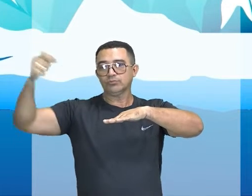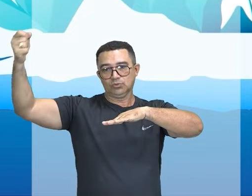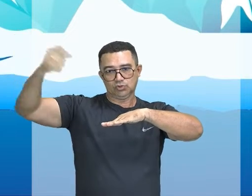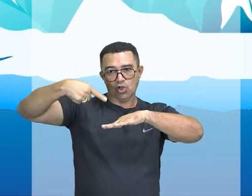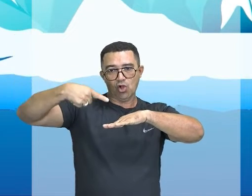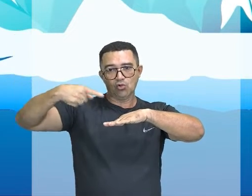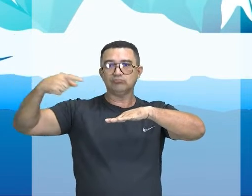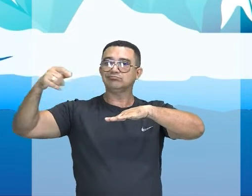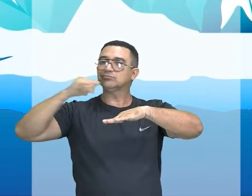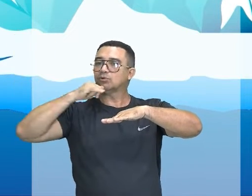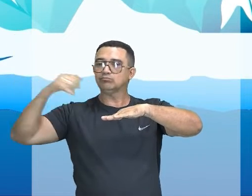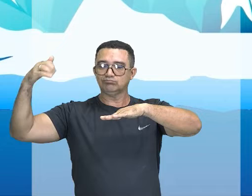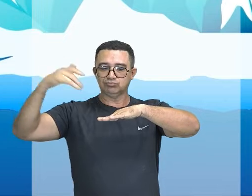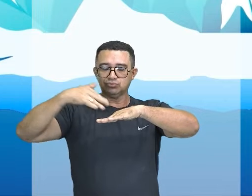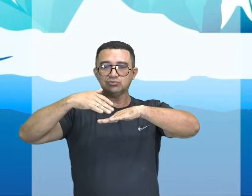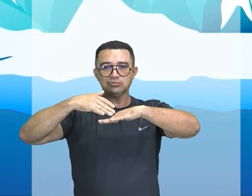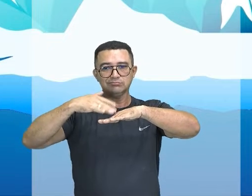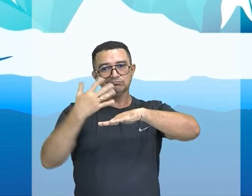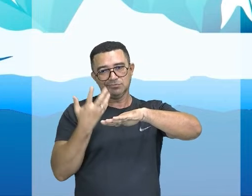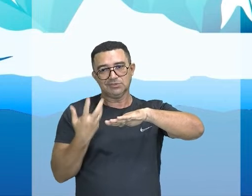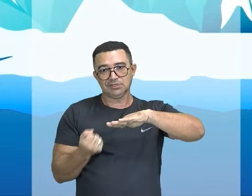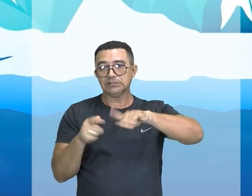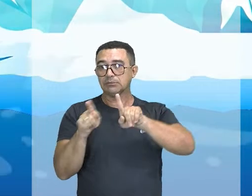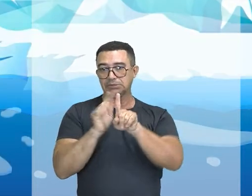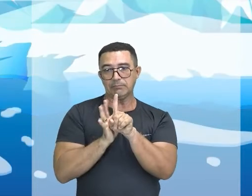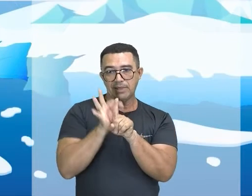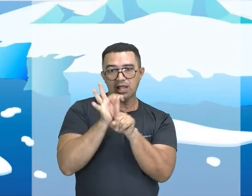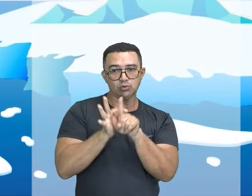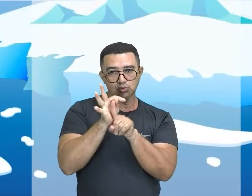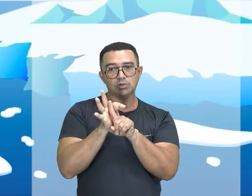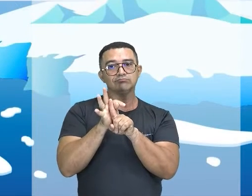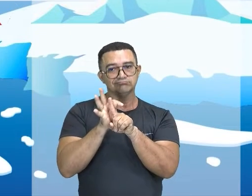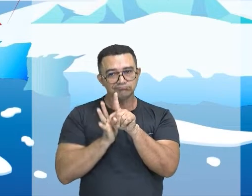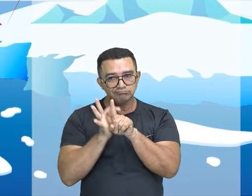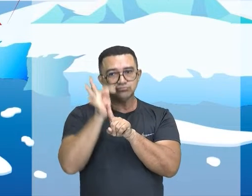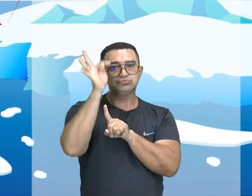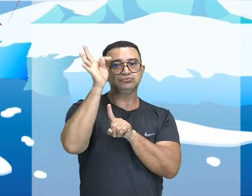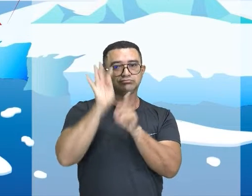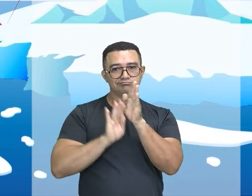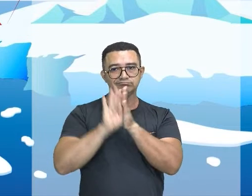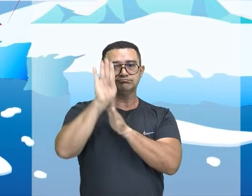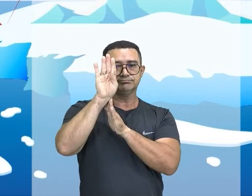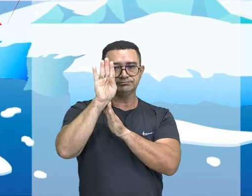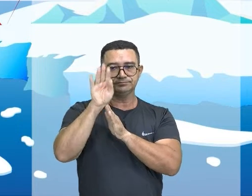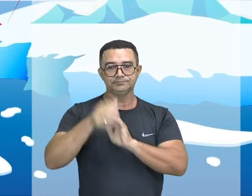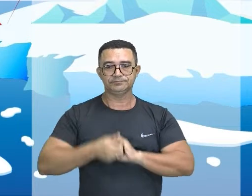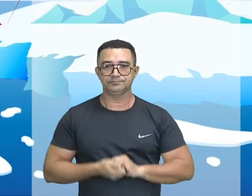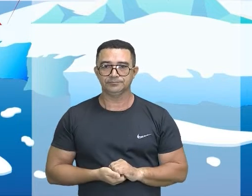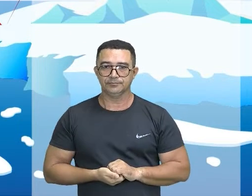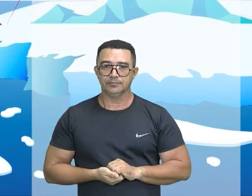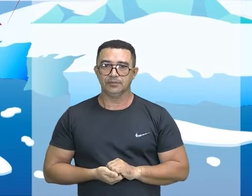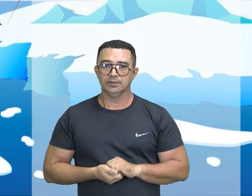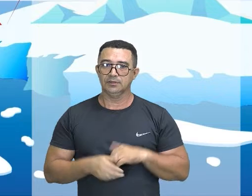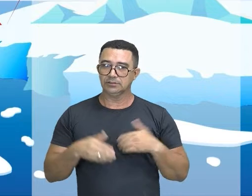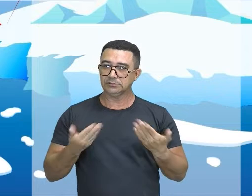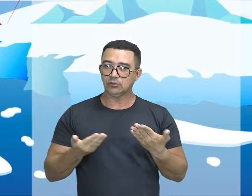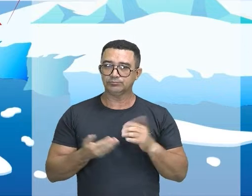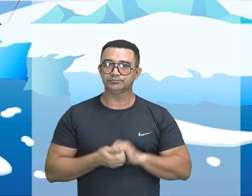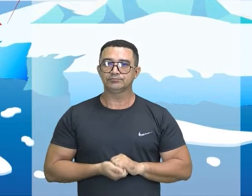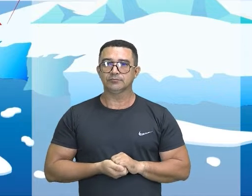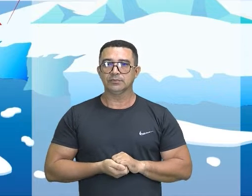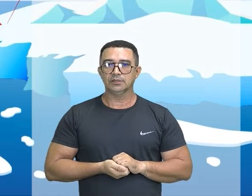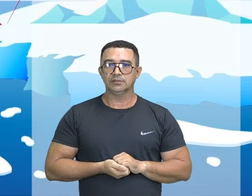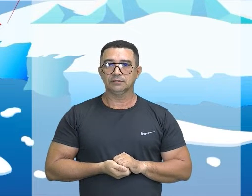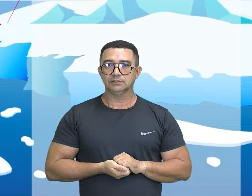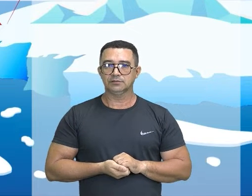um aumento de temperatura, não é? Muito bem. Então, como a gente está visualizando aí, acontece, né, na sequência a diminuição